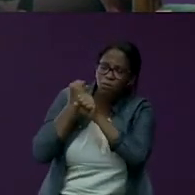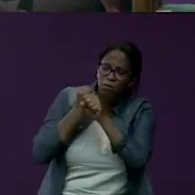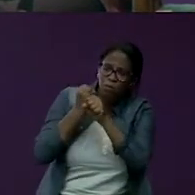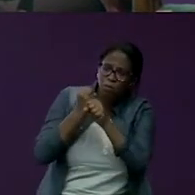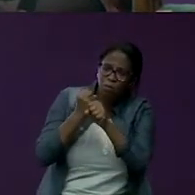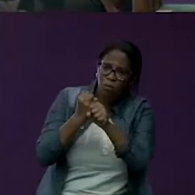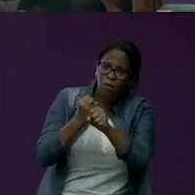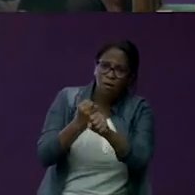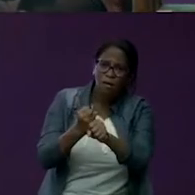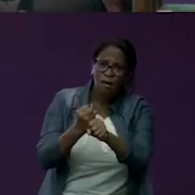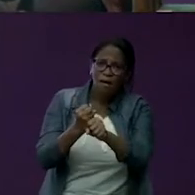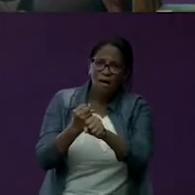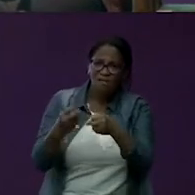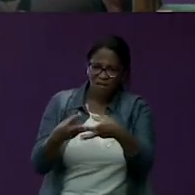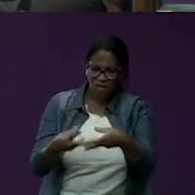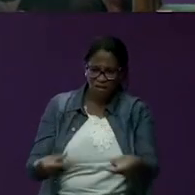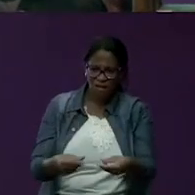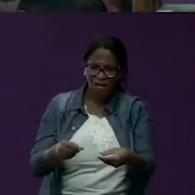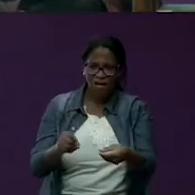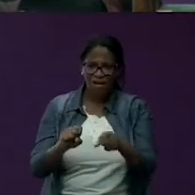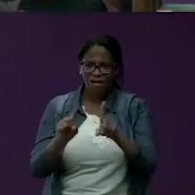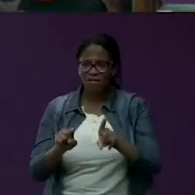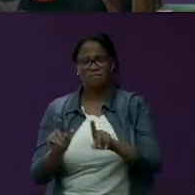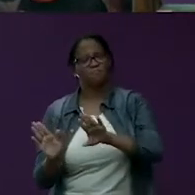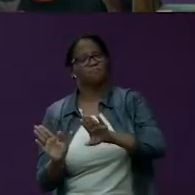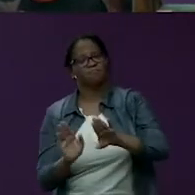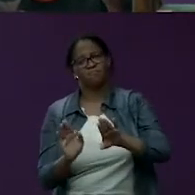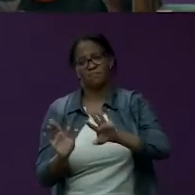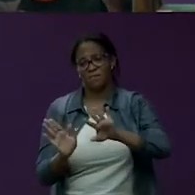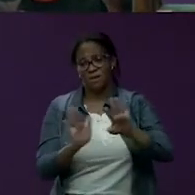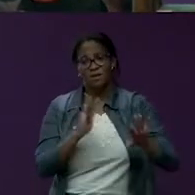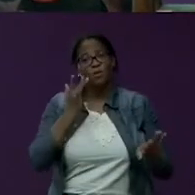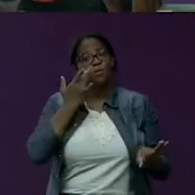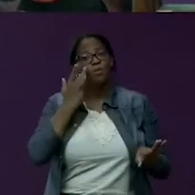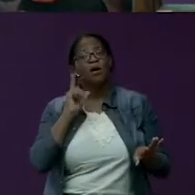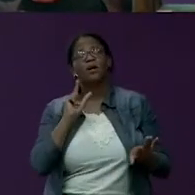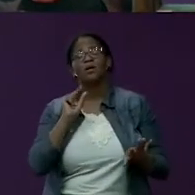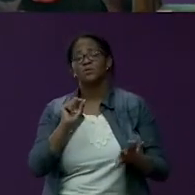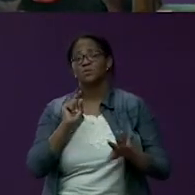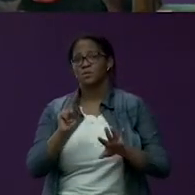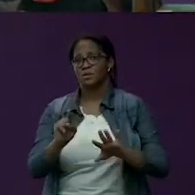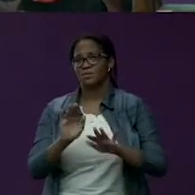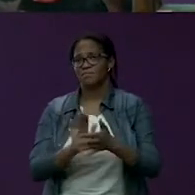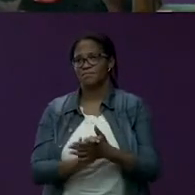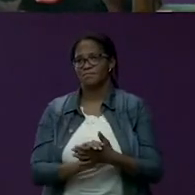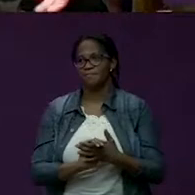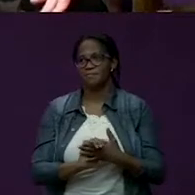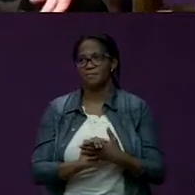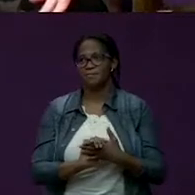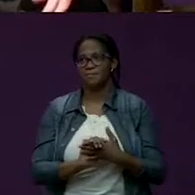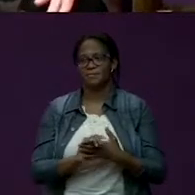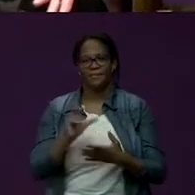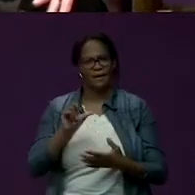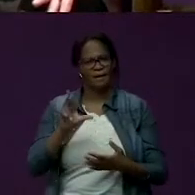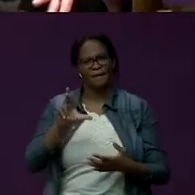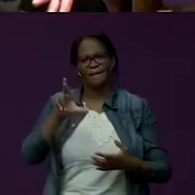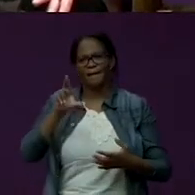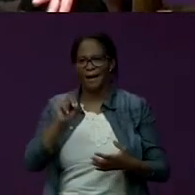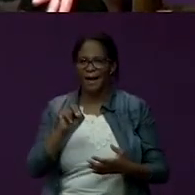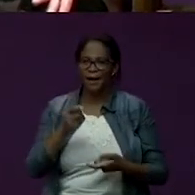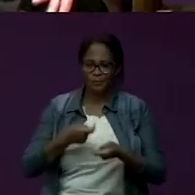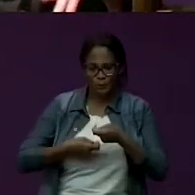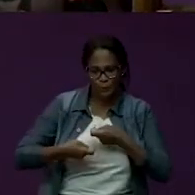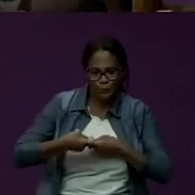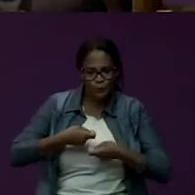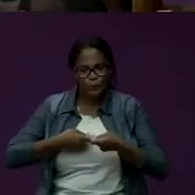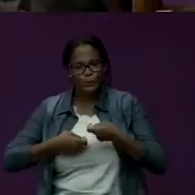se coloca em questão. Então, acho que é aquela história, né? É óbvio que